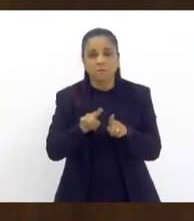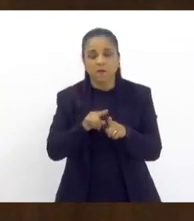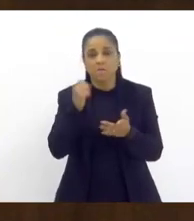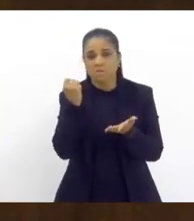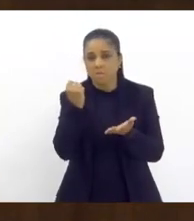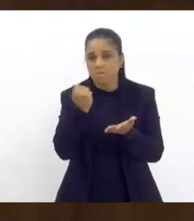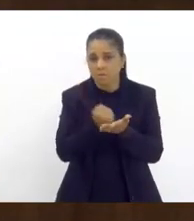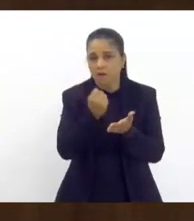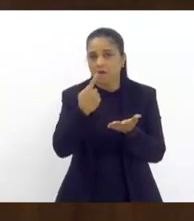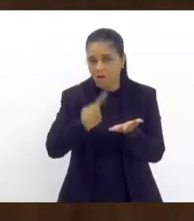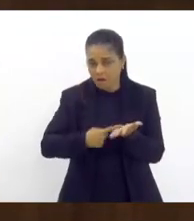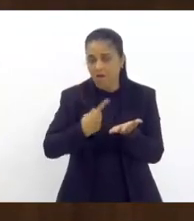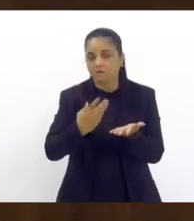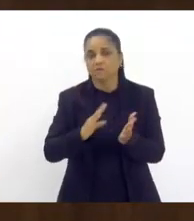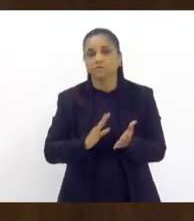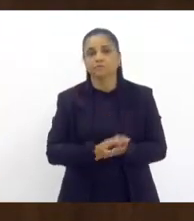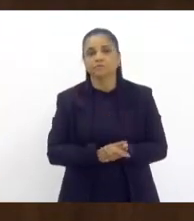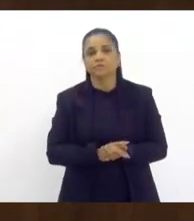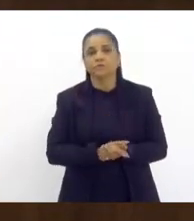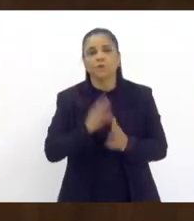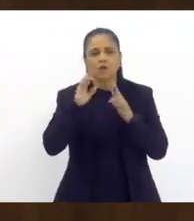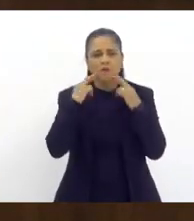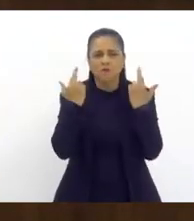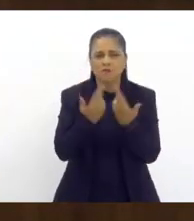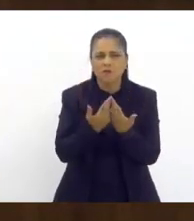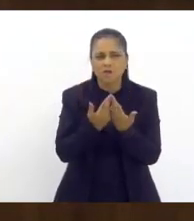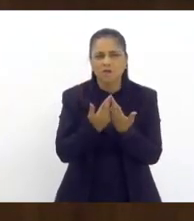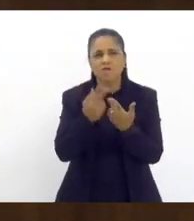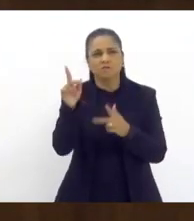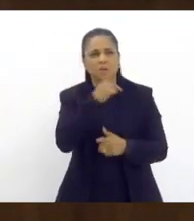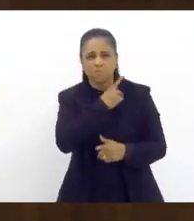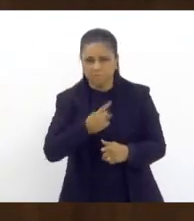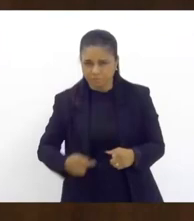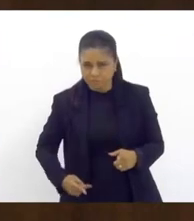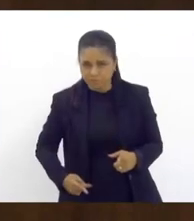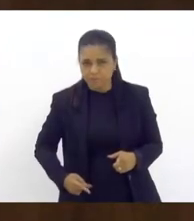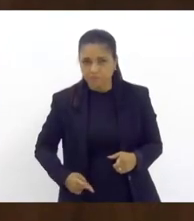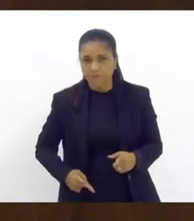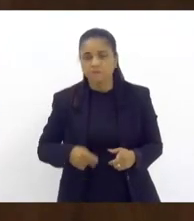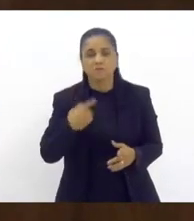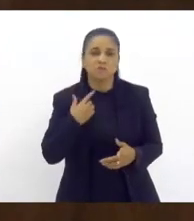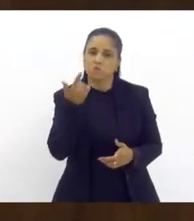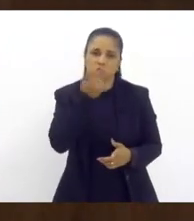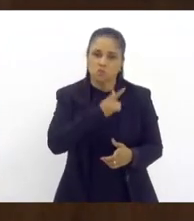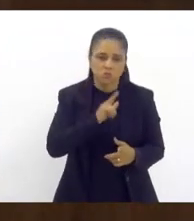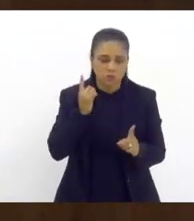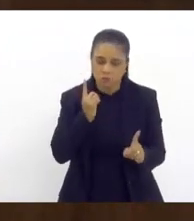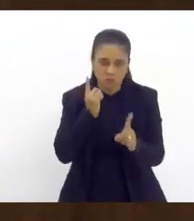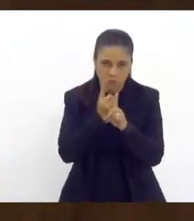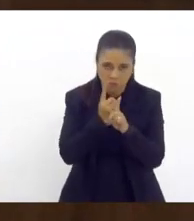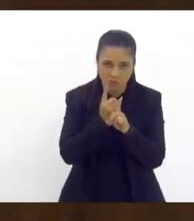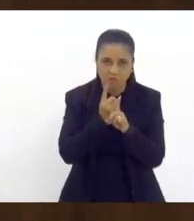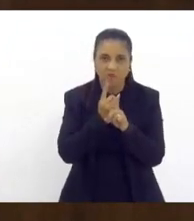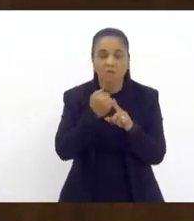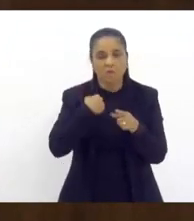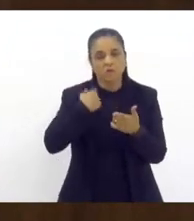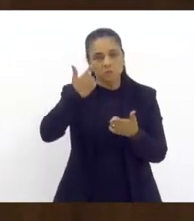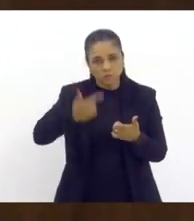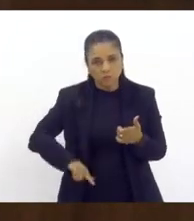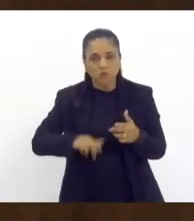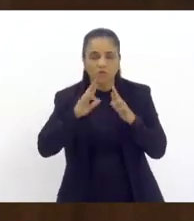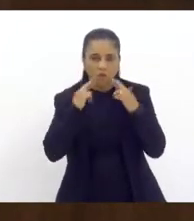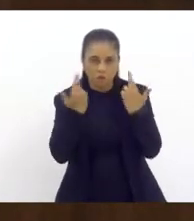a gente estava com uma reunião na presidência e acabou que a gente não se encontrou, mas estou